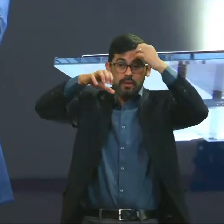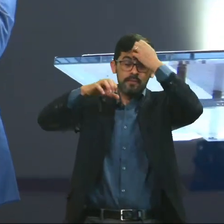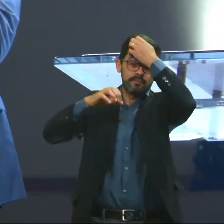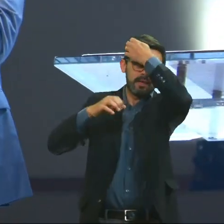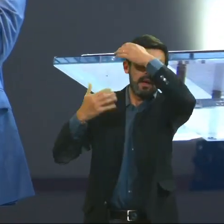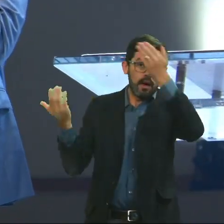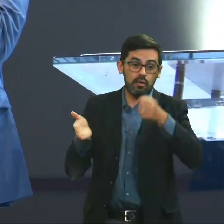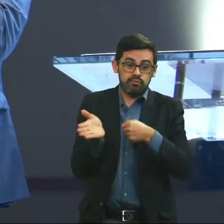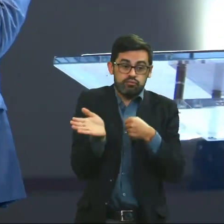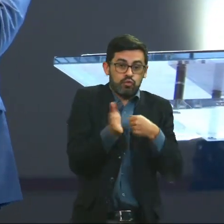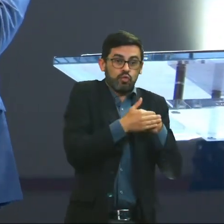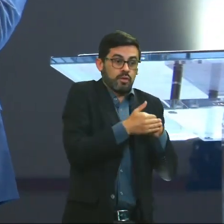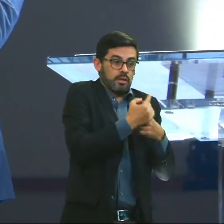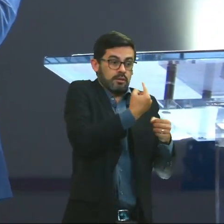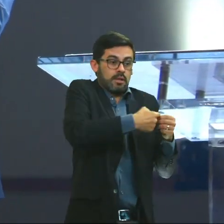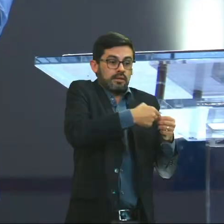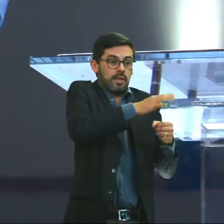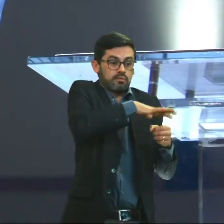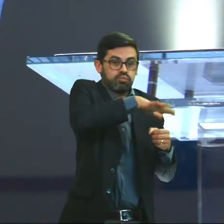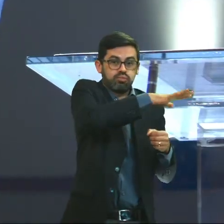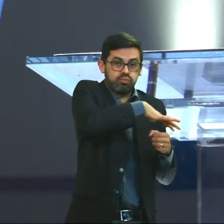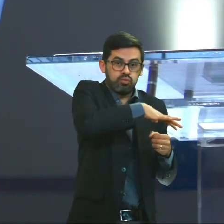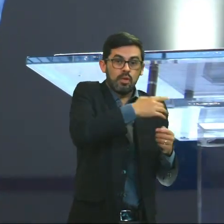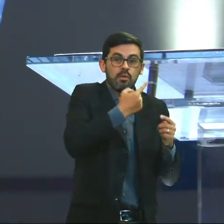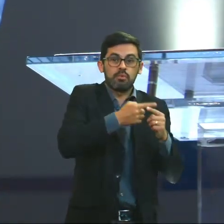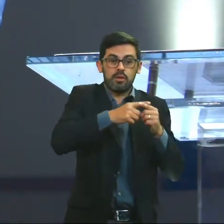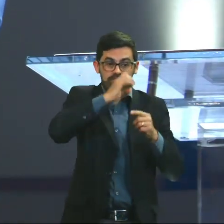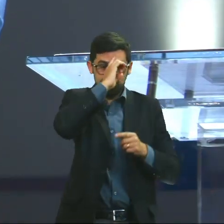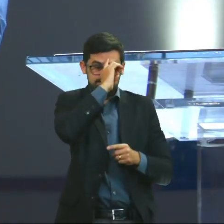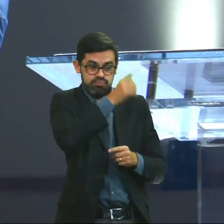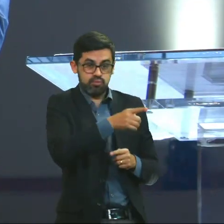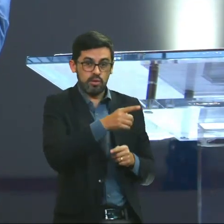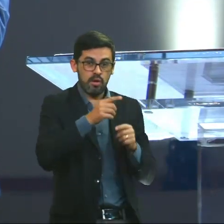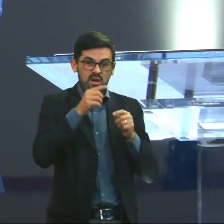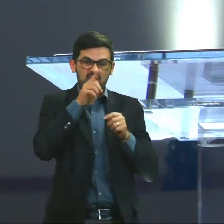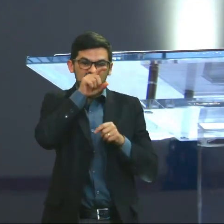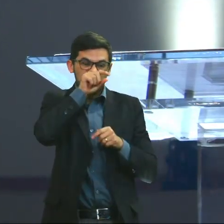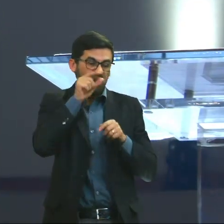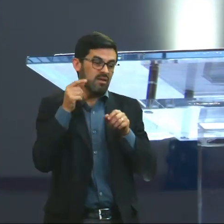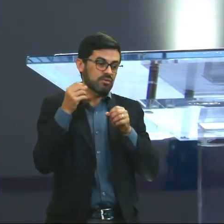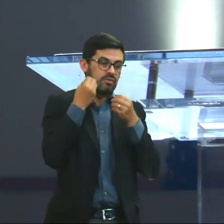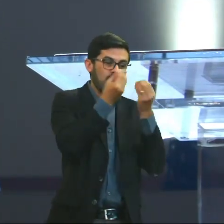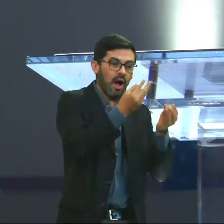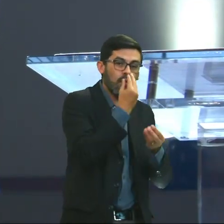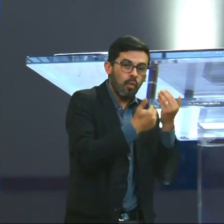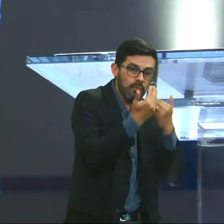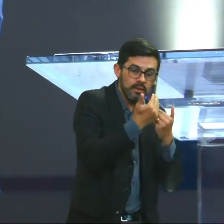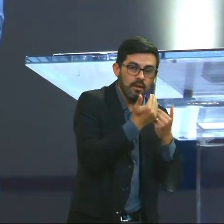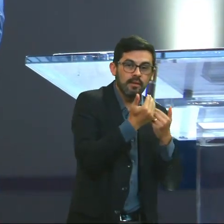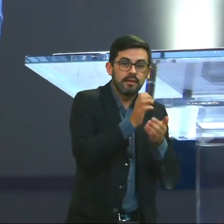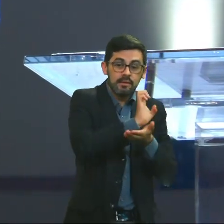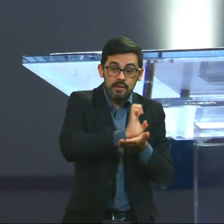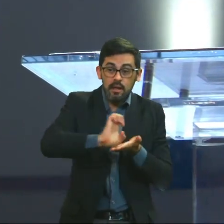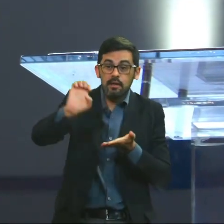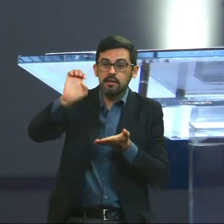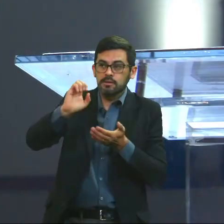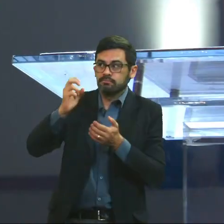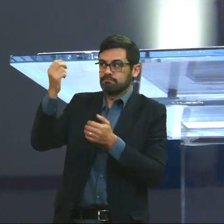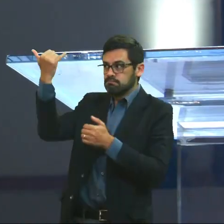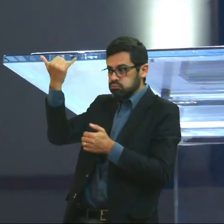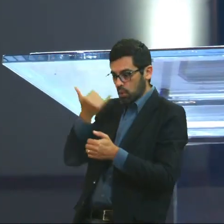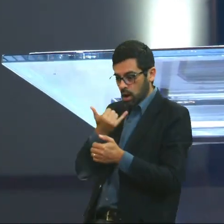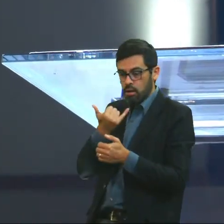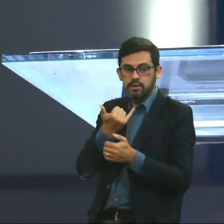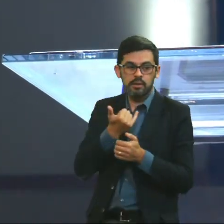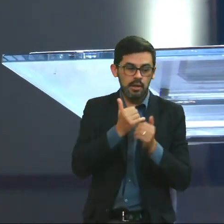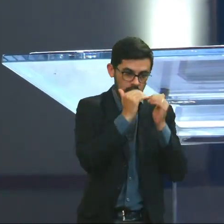Querite, porque eu dei ordem aos corvos para te alimentarem. Ele ouve e obedece. Ele